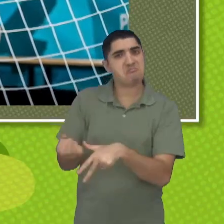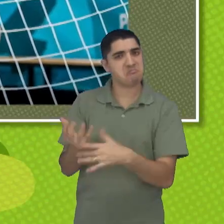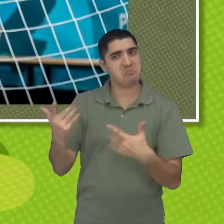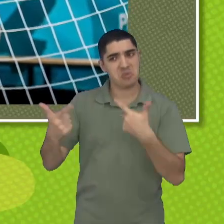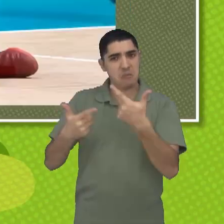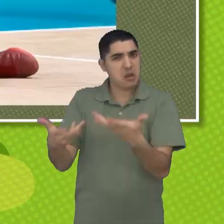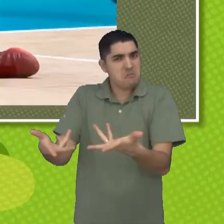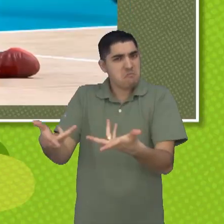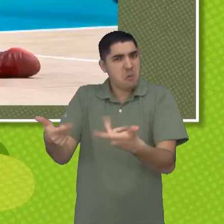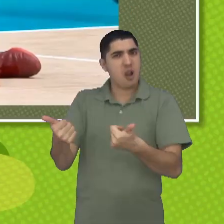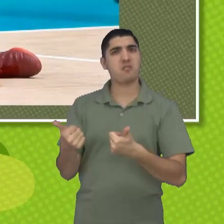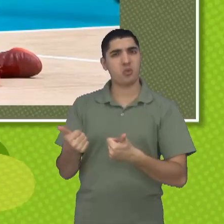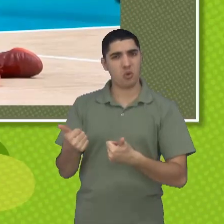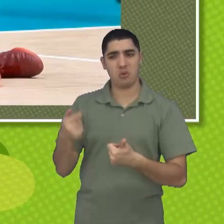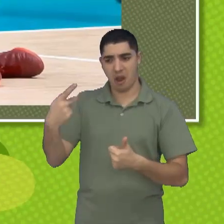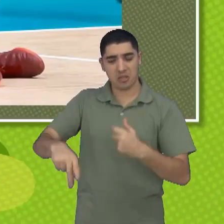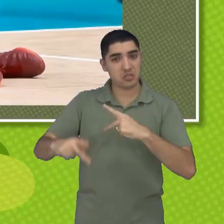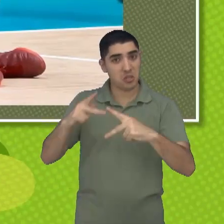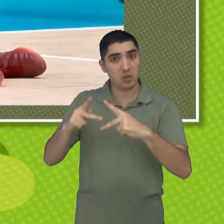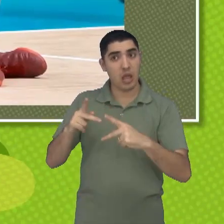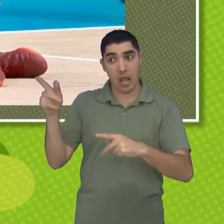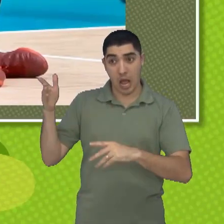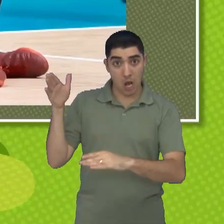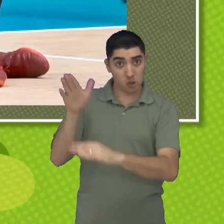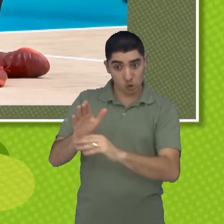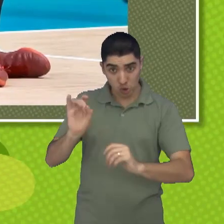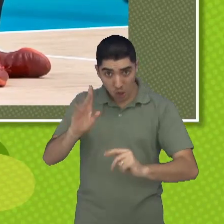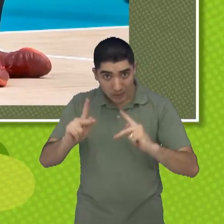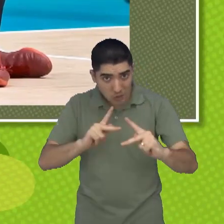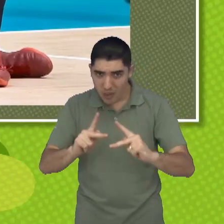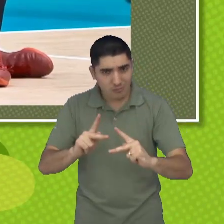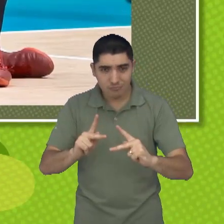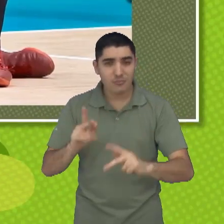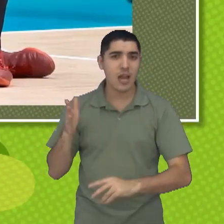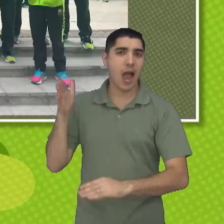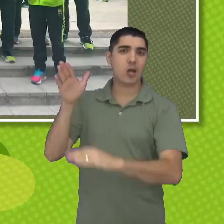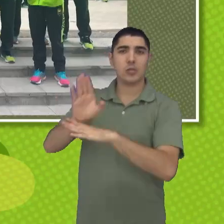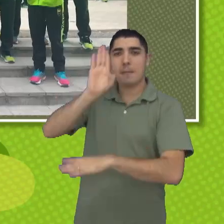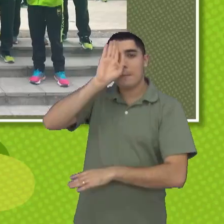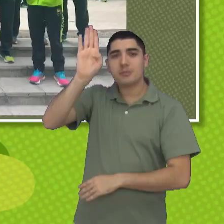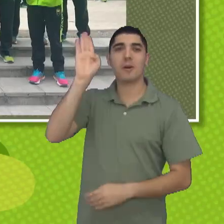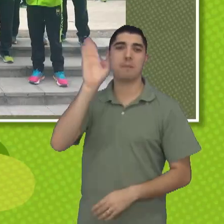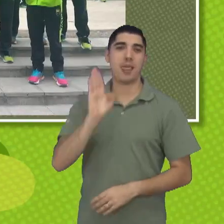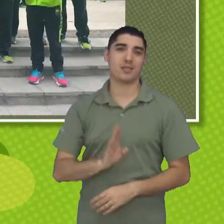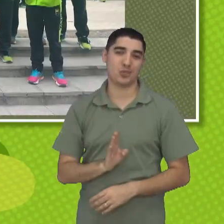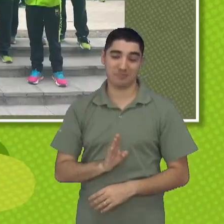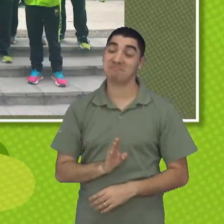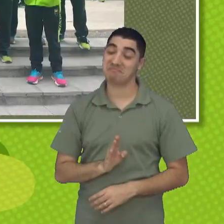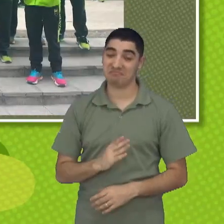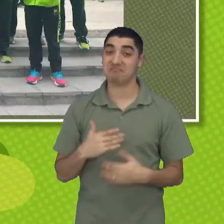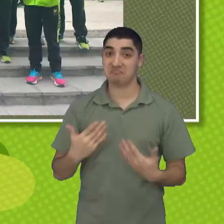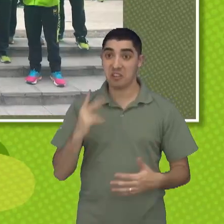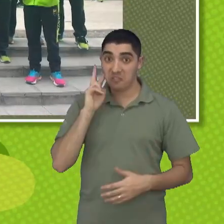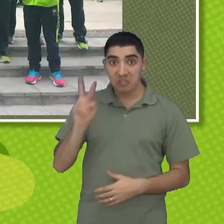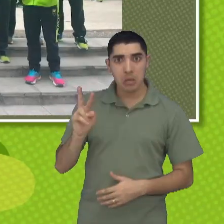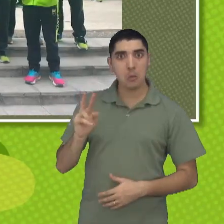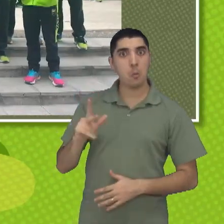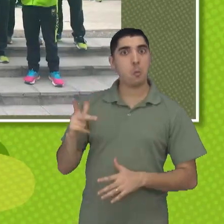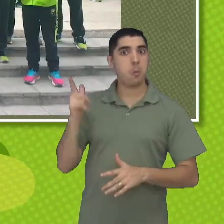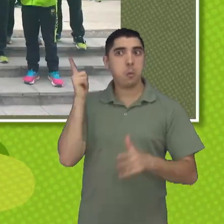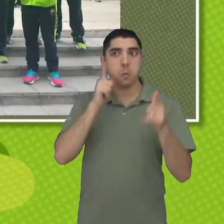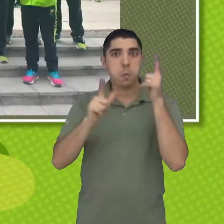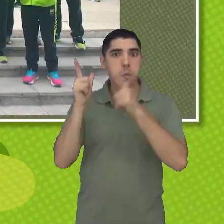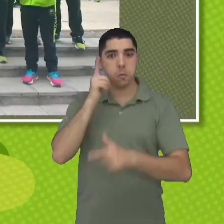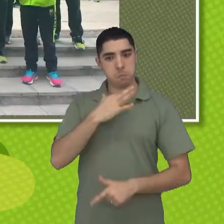aqui, representam muito bem não somente a cidade, mas principalmente o Brasil. E é legal a gente ver o quadro de medalhas, né? Que no total